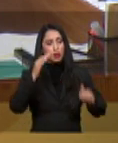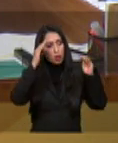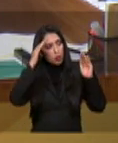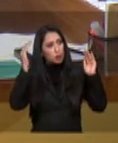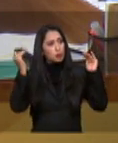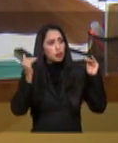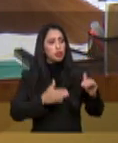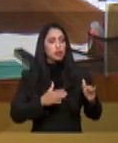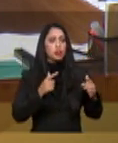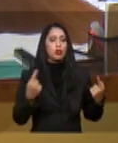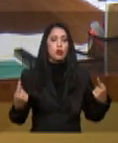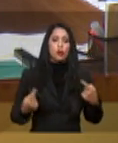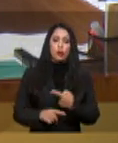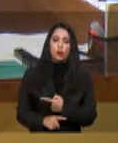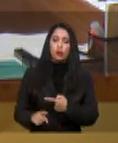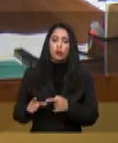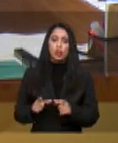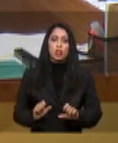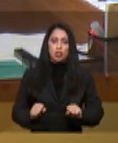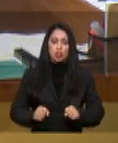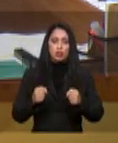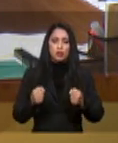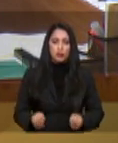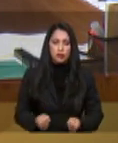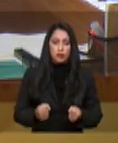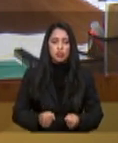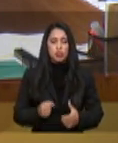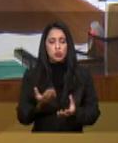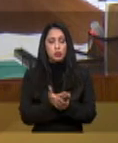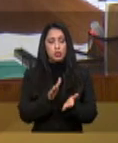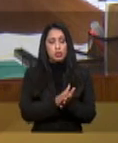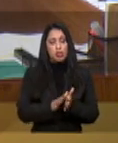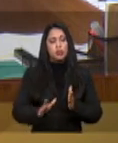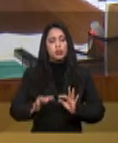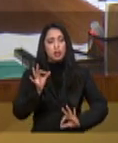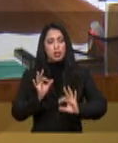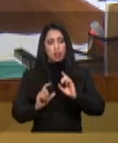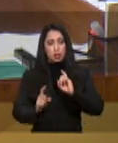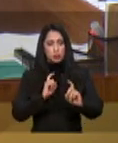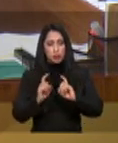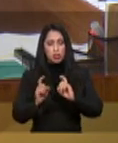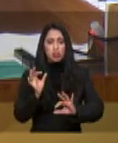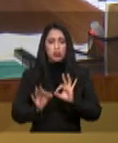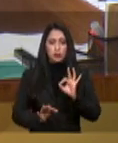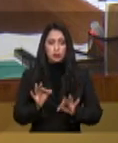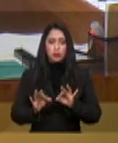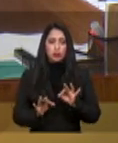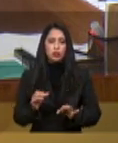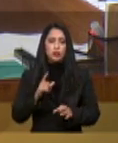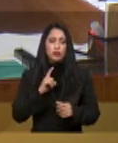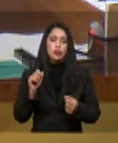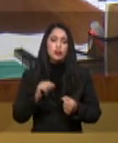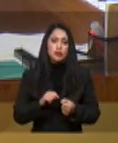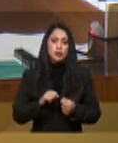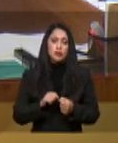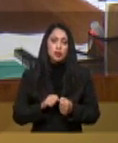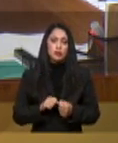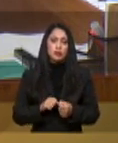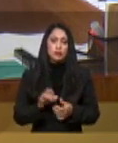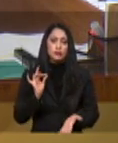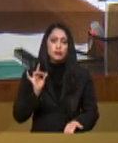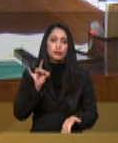ao princípio do contraditório e da ampla defesa em processo judicial ou administrativo, cujo contencioso, uma vez instaurado, produz o